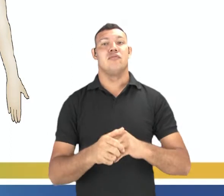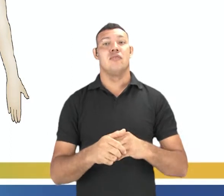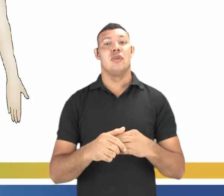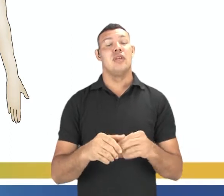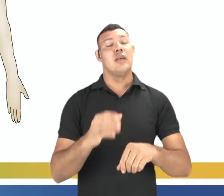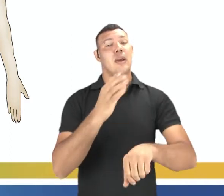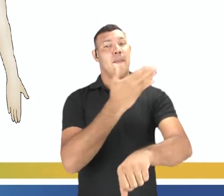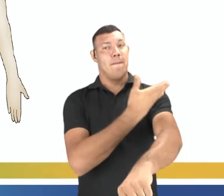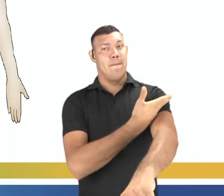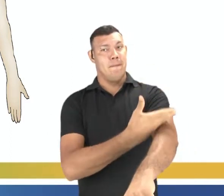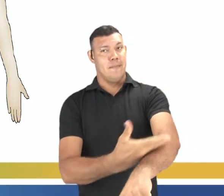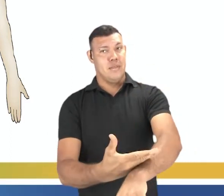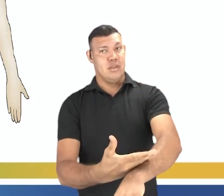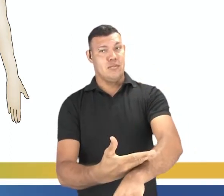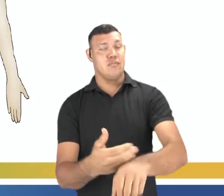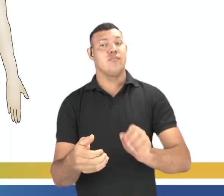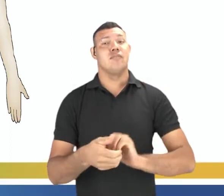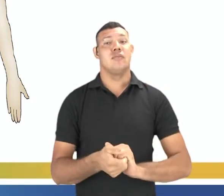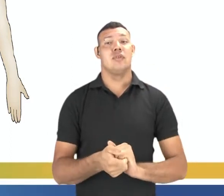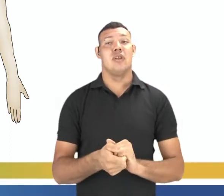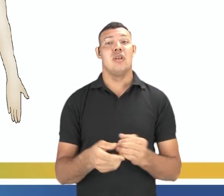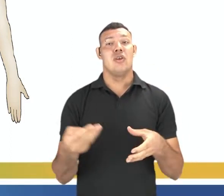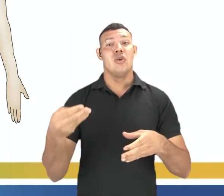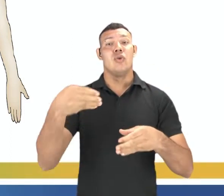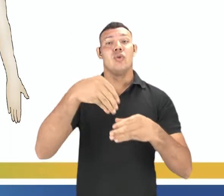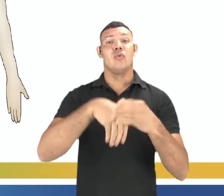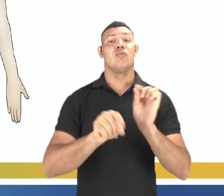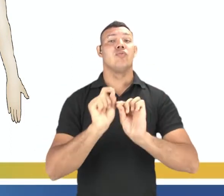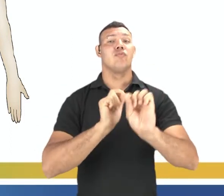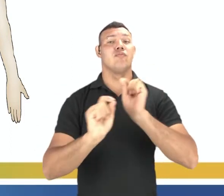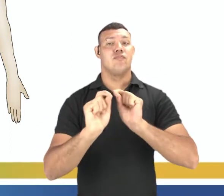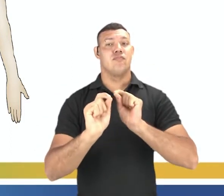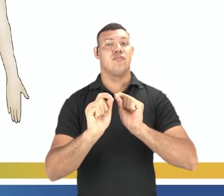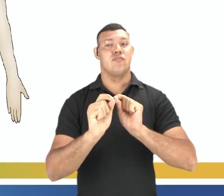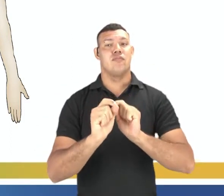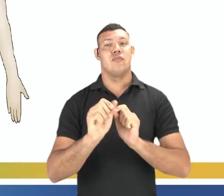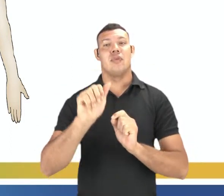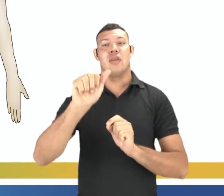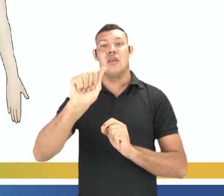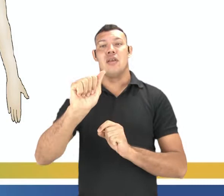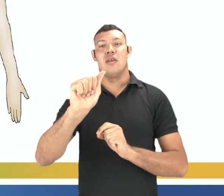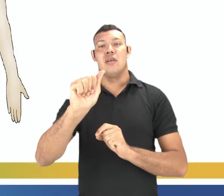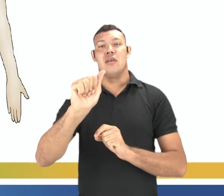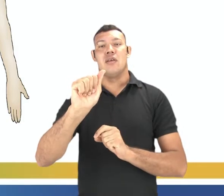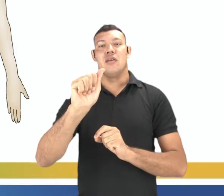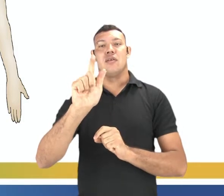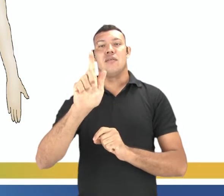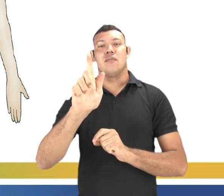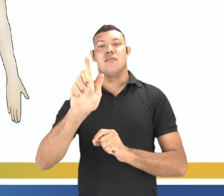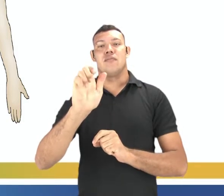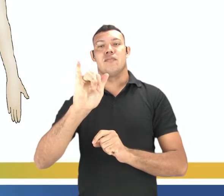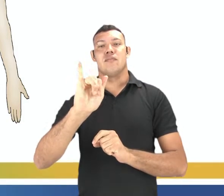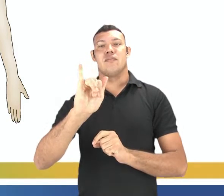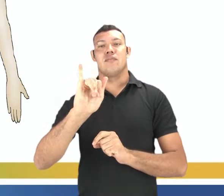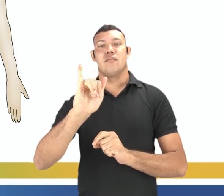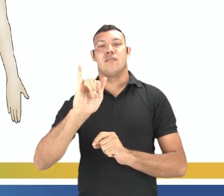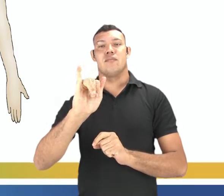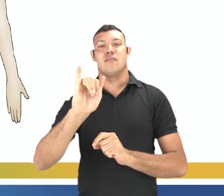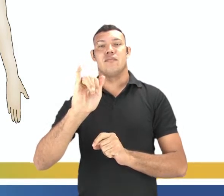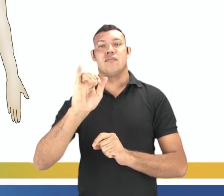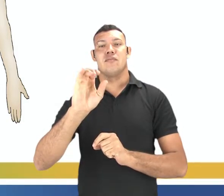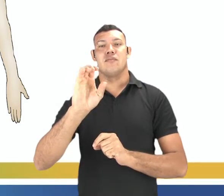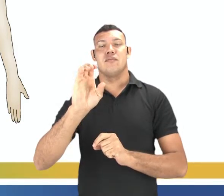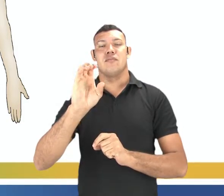substância branca é predominante a presença de axônios. Então, temos a imagem aqui no